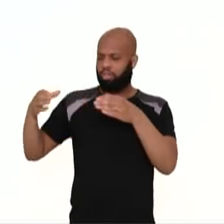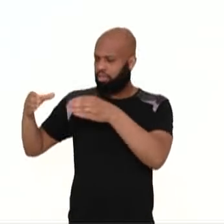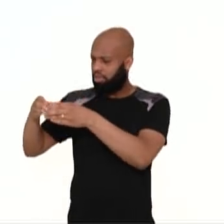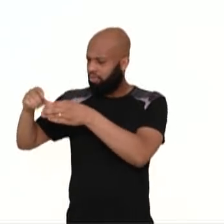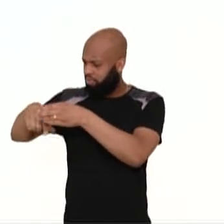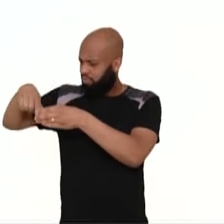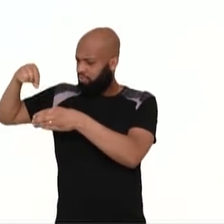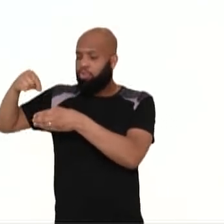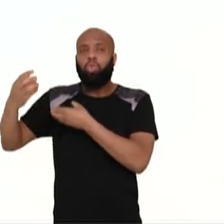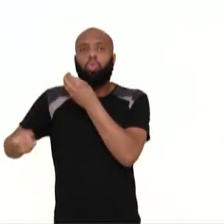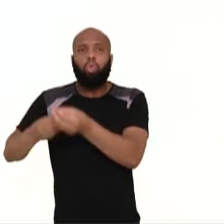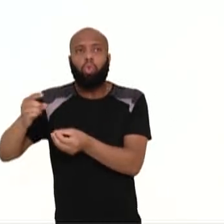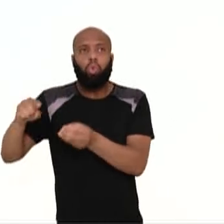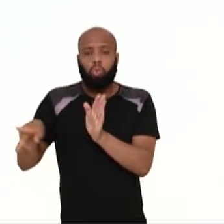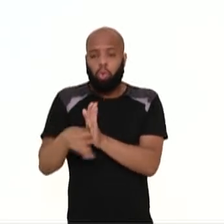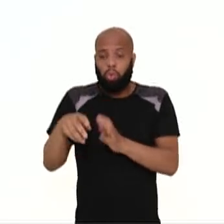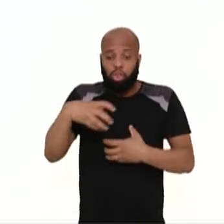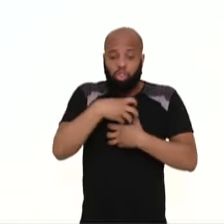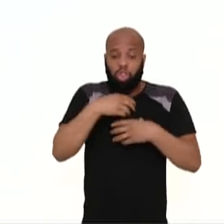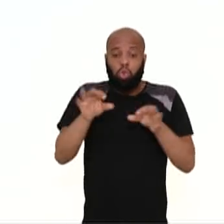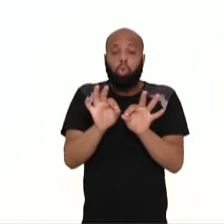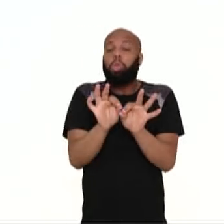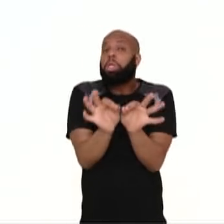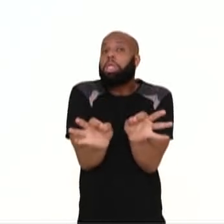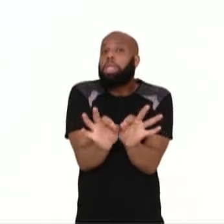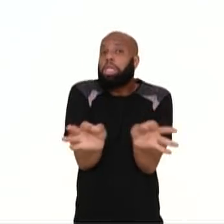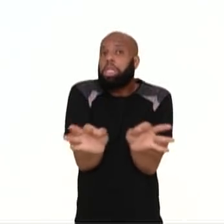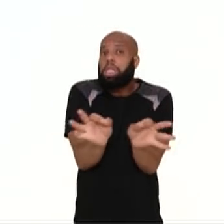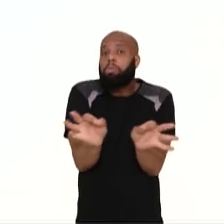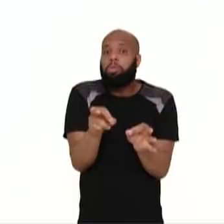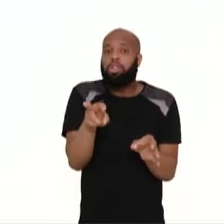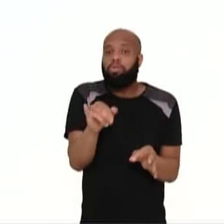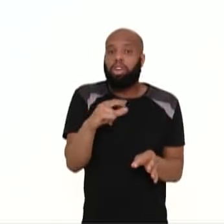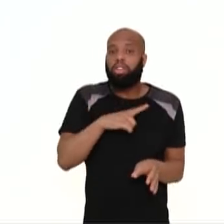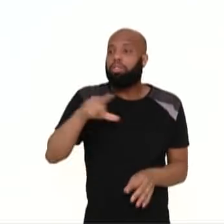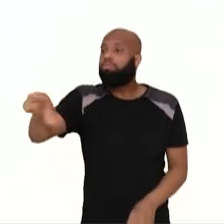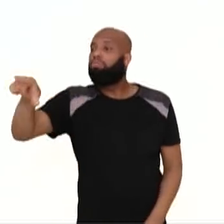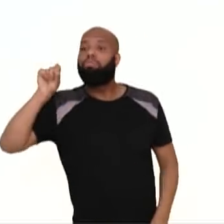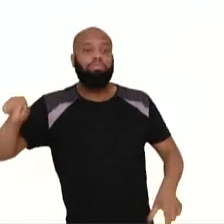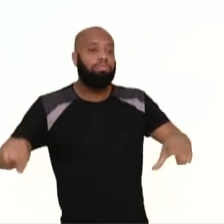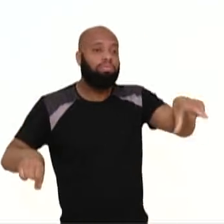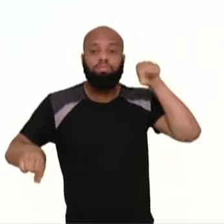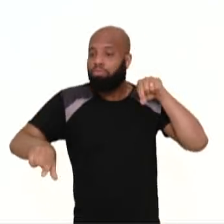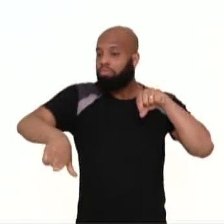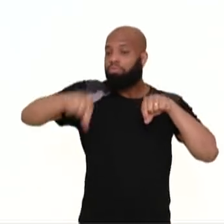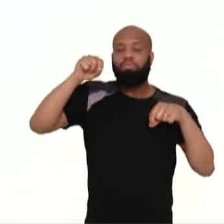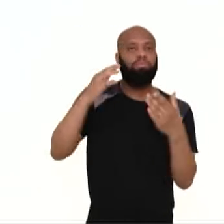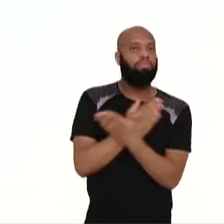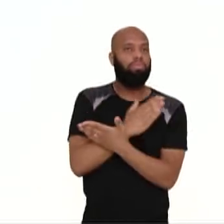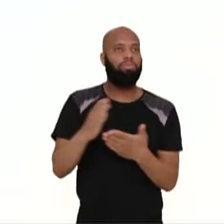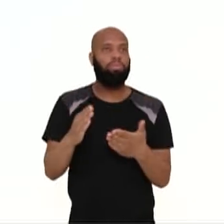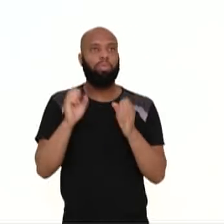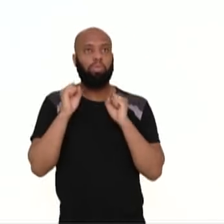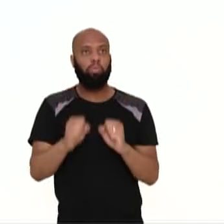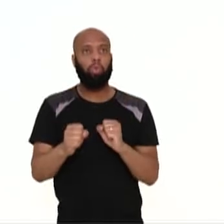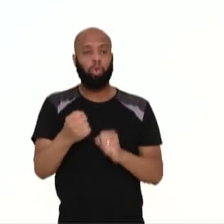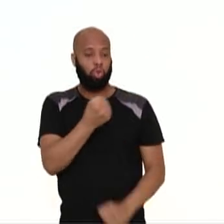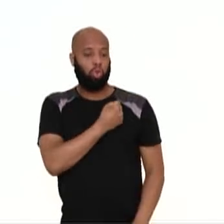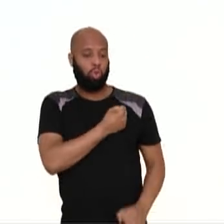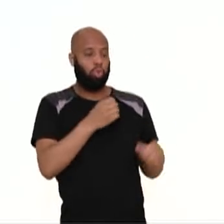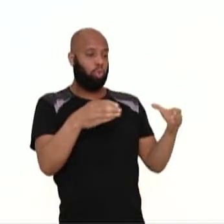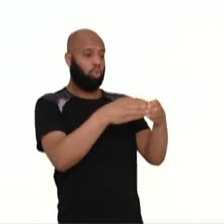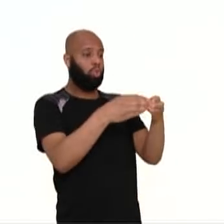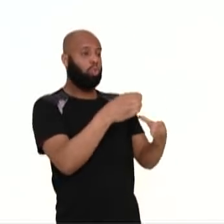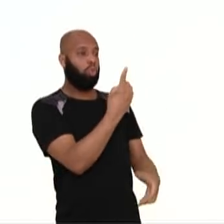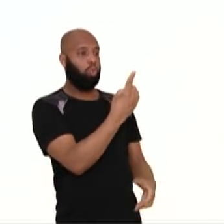uma amostra casual simples. Vai sortear alguns alunos. Então, ela pode se enumerar a população de